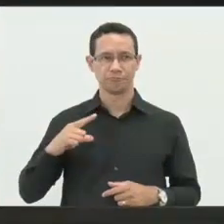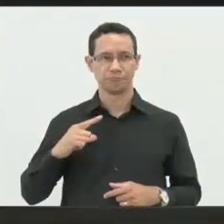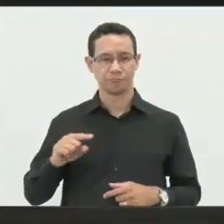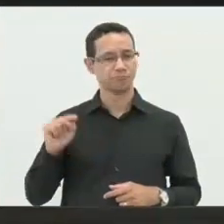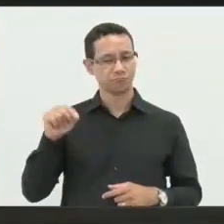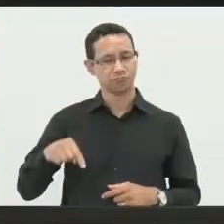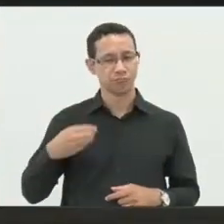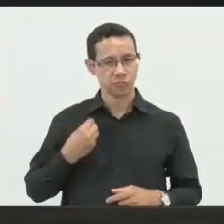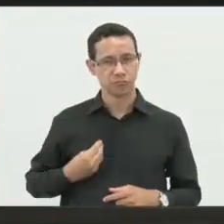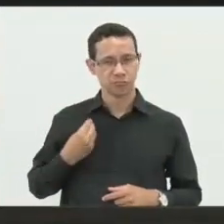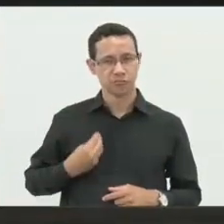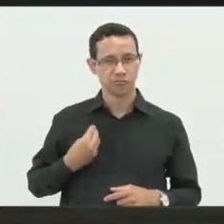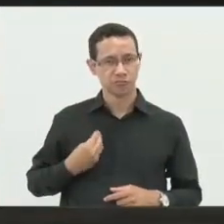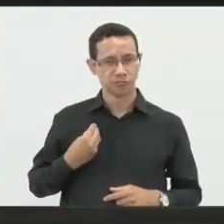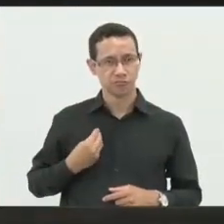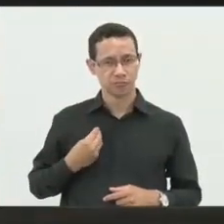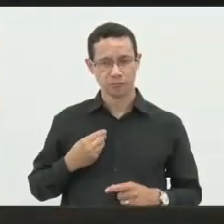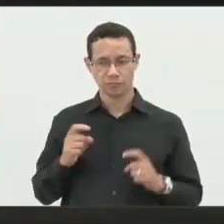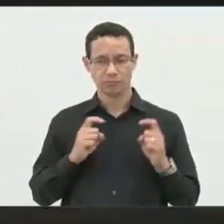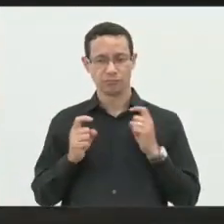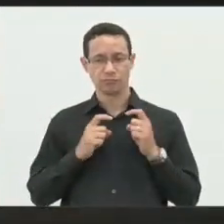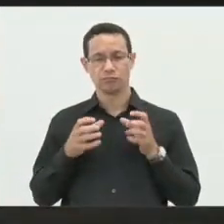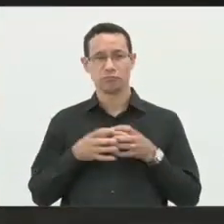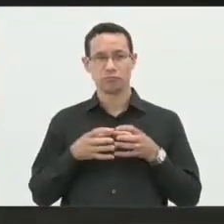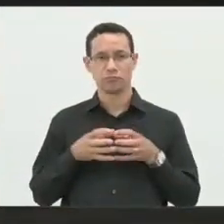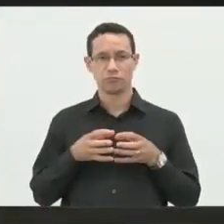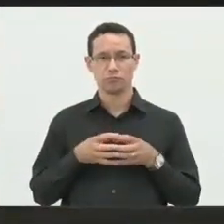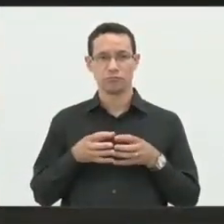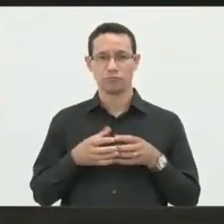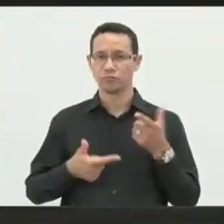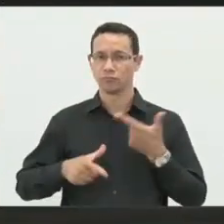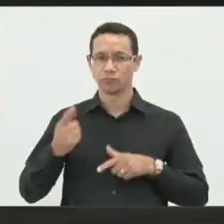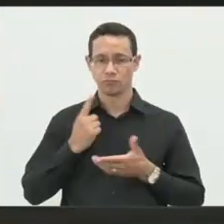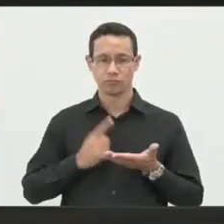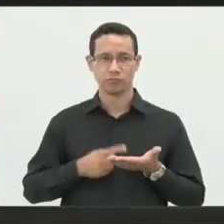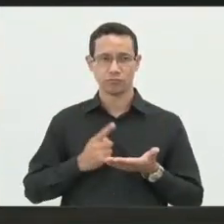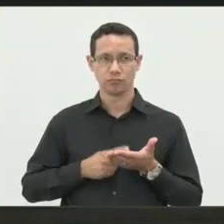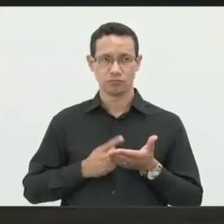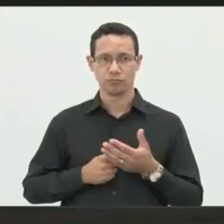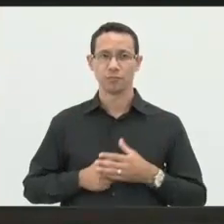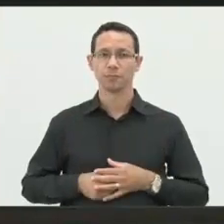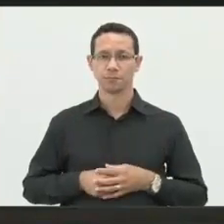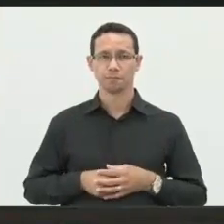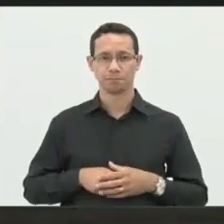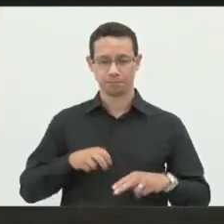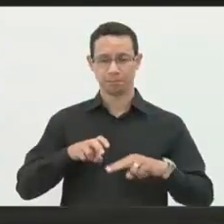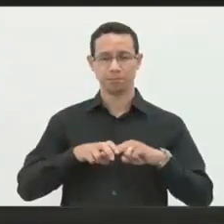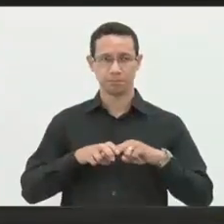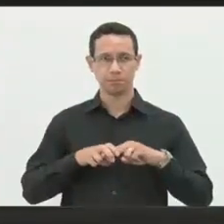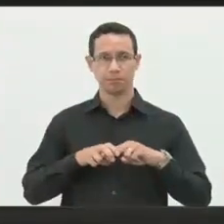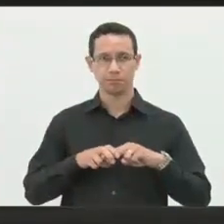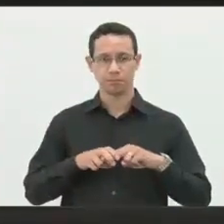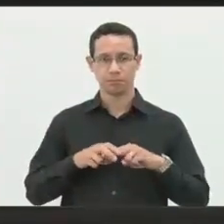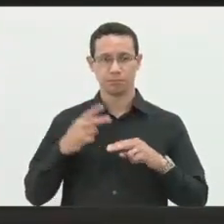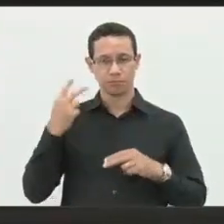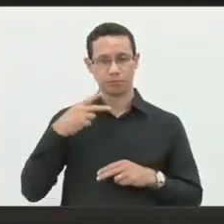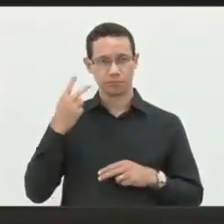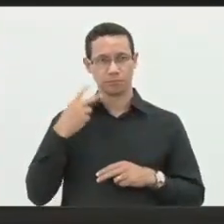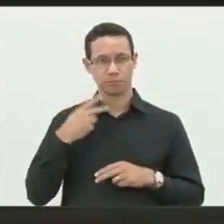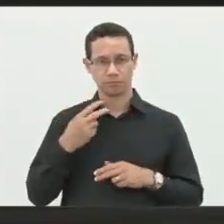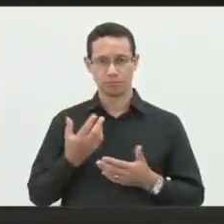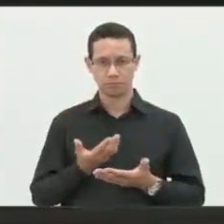em reunião de comissões outros também compromissos partidários então gostaria de justificar a ausência de todos os vereadores e